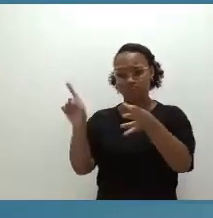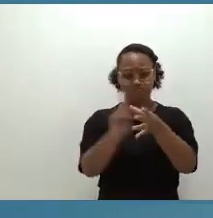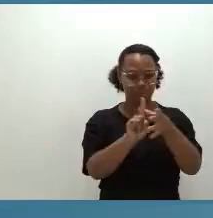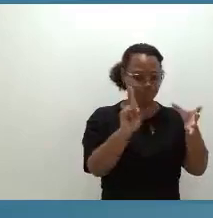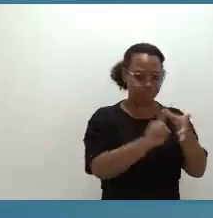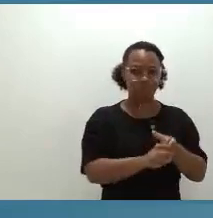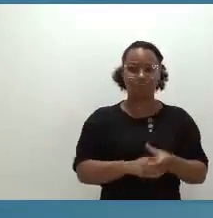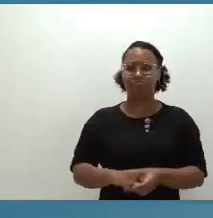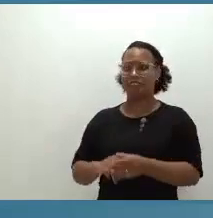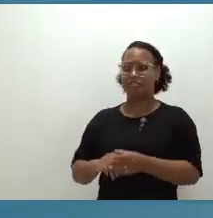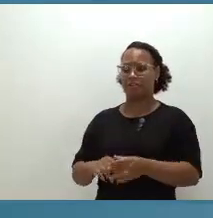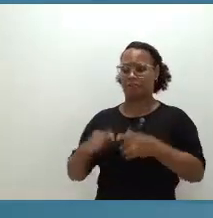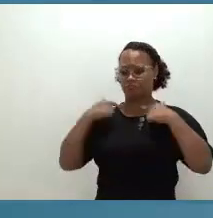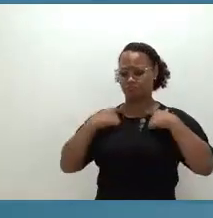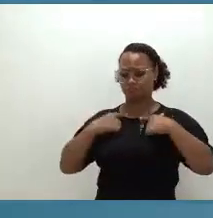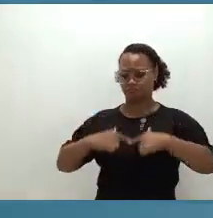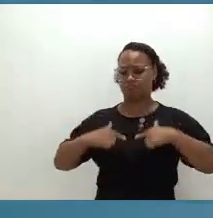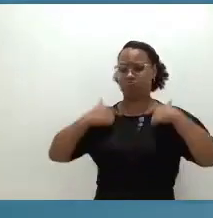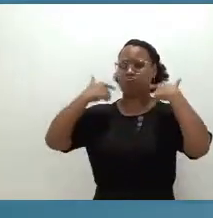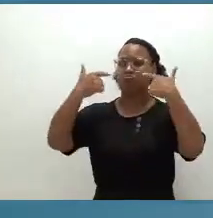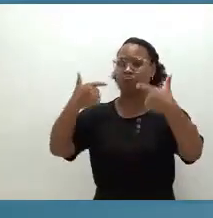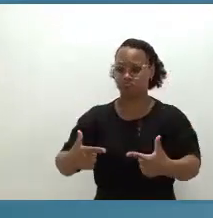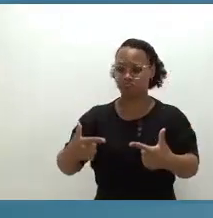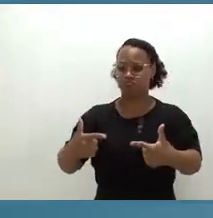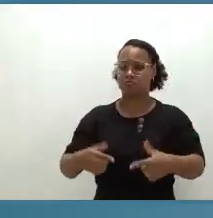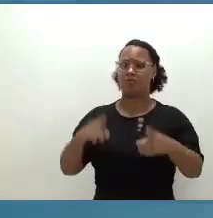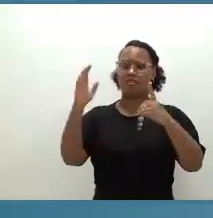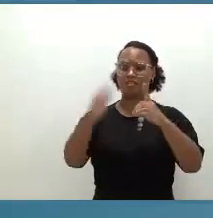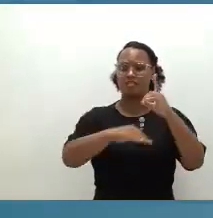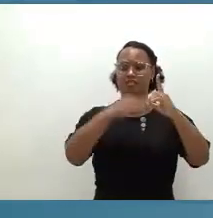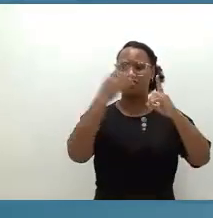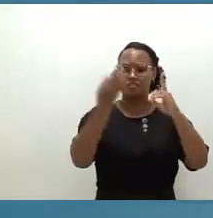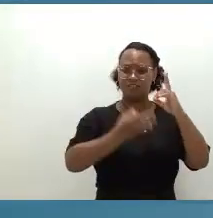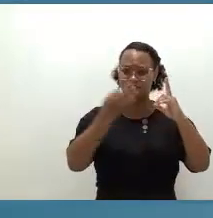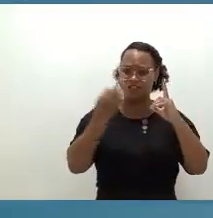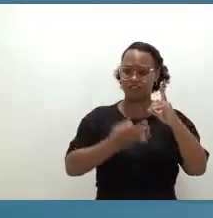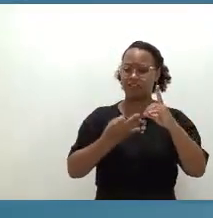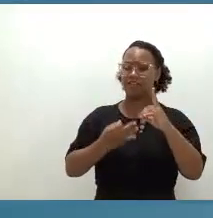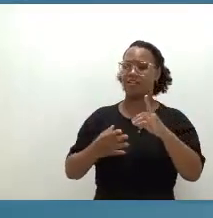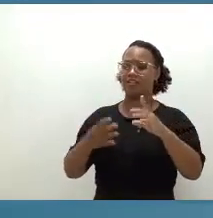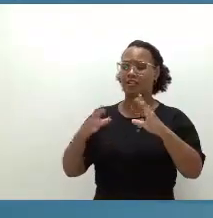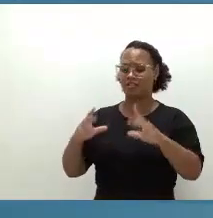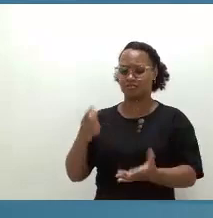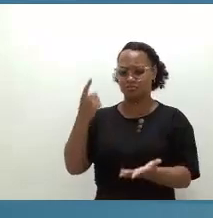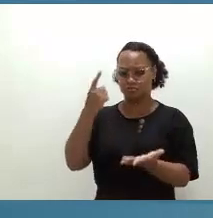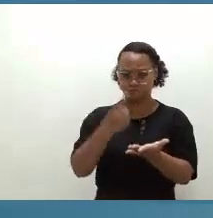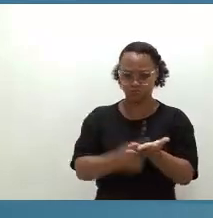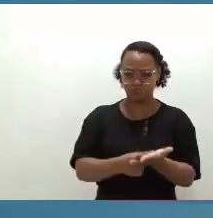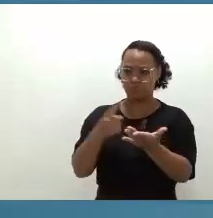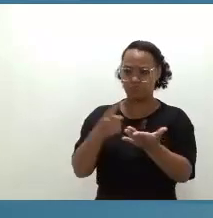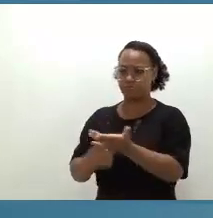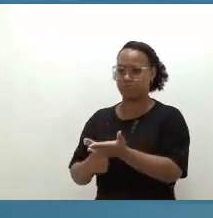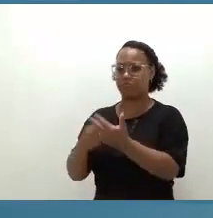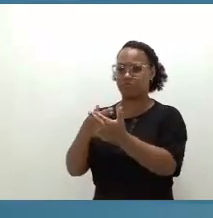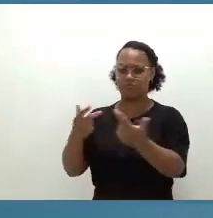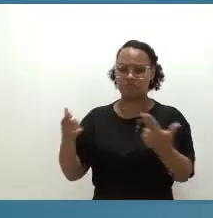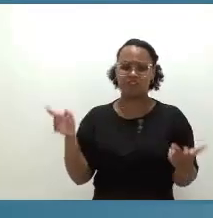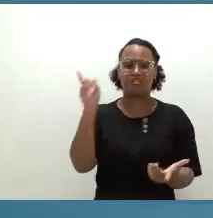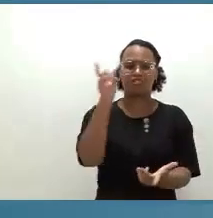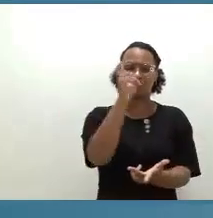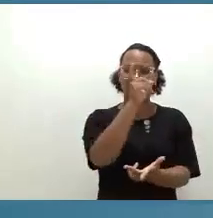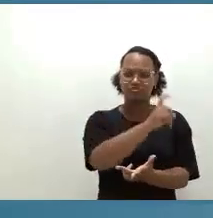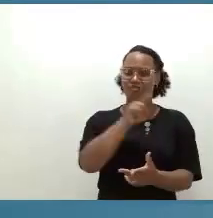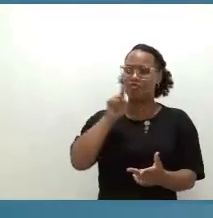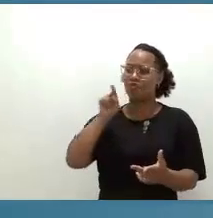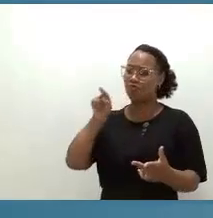magistrada que veste a camisa, uma desembargadora que excedeu o desembargo assumindo funções desafiadoras. Então, Vossa